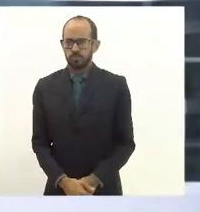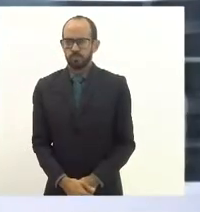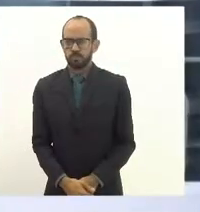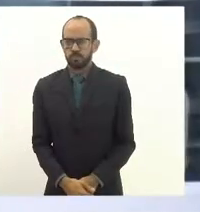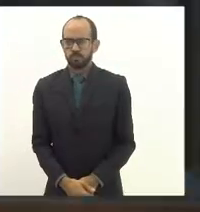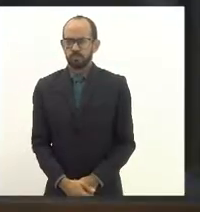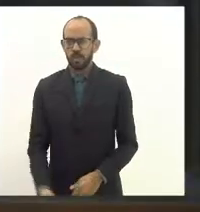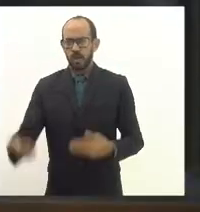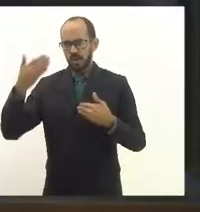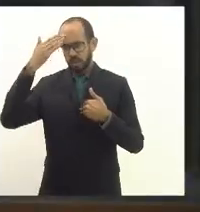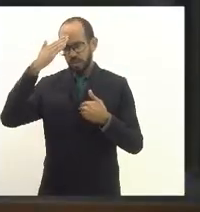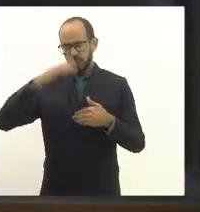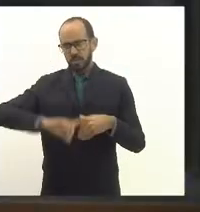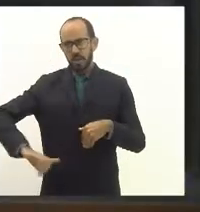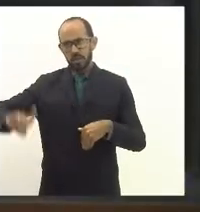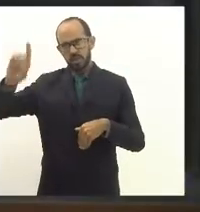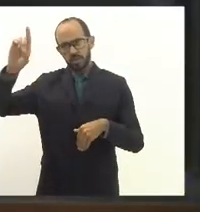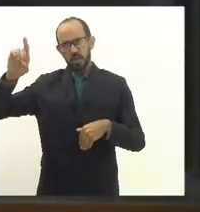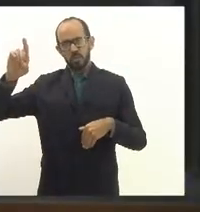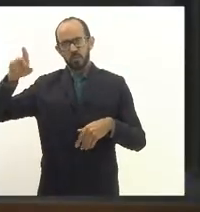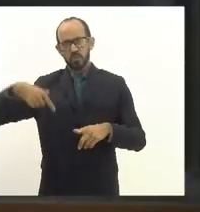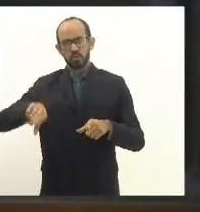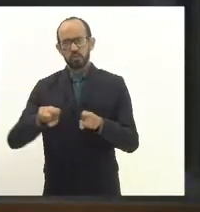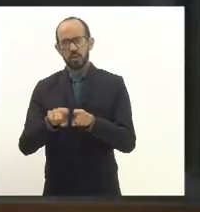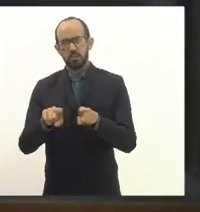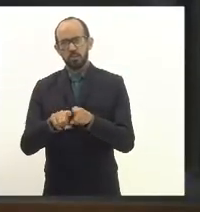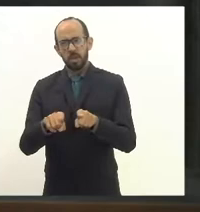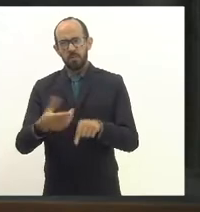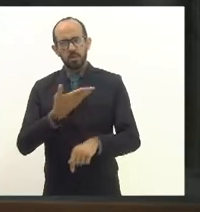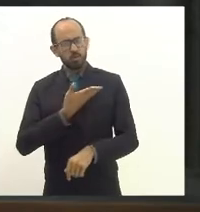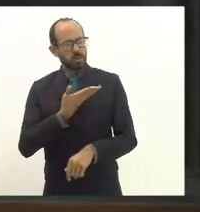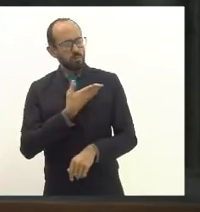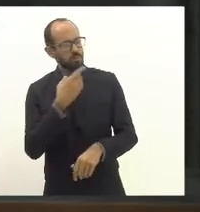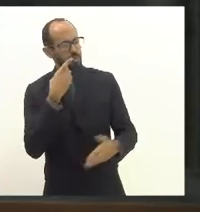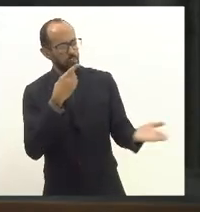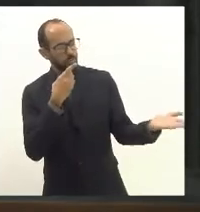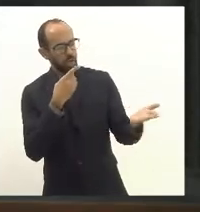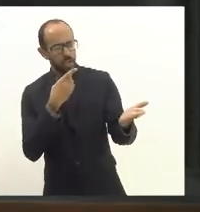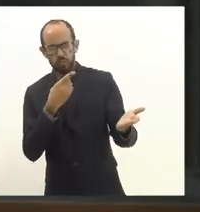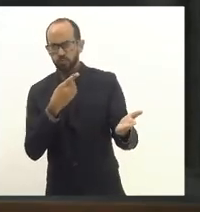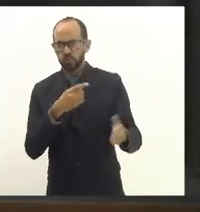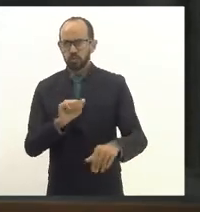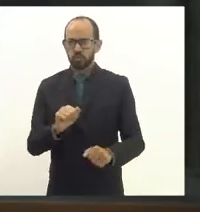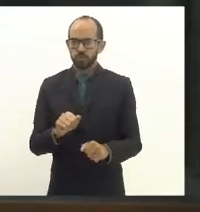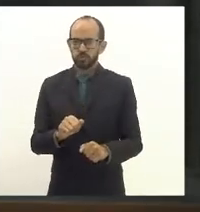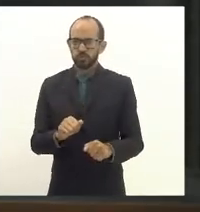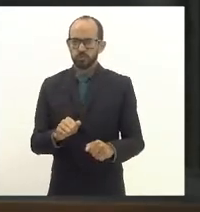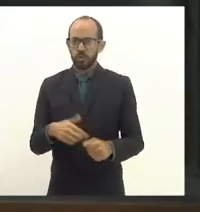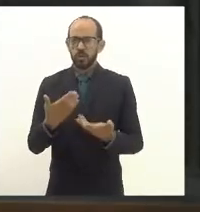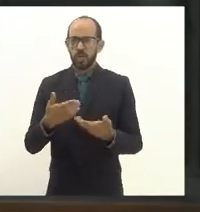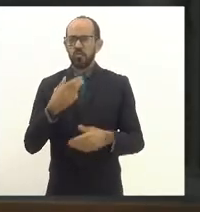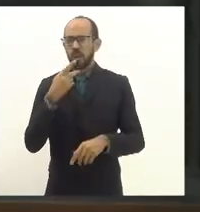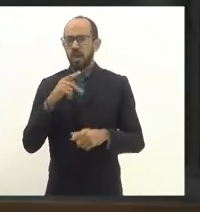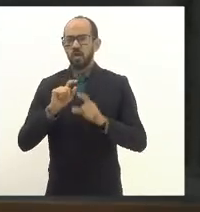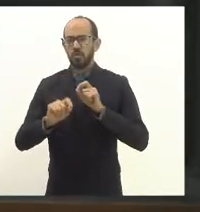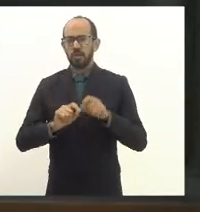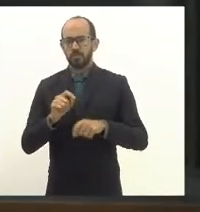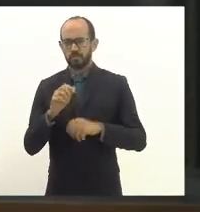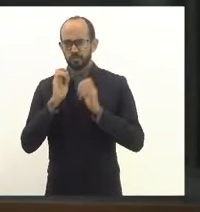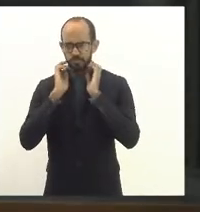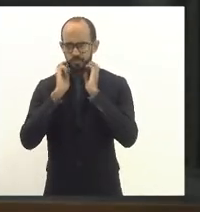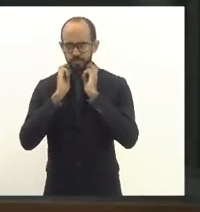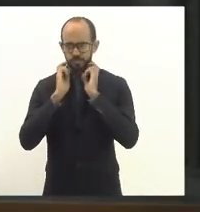Vou agradecer a Deus, né, nossos pares, pela justiça sendo feita no dia de hoje. Que eu quero fazer uma colocação aqui. A